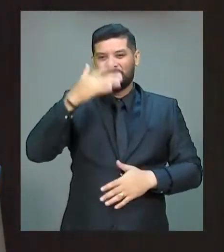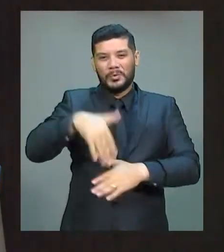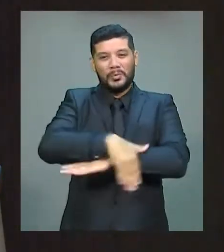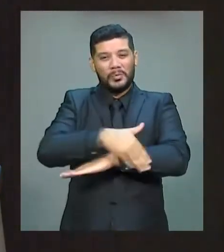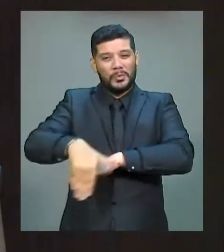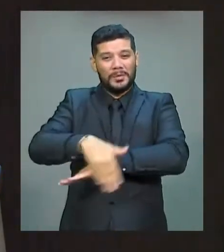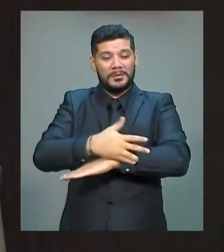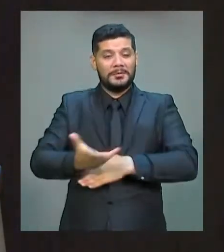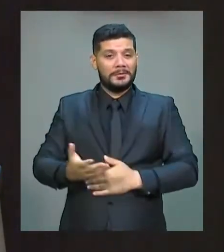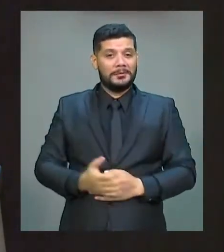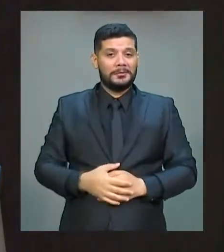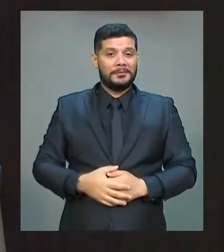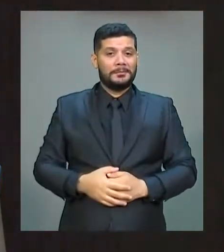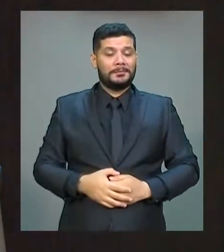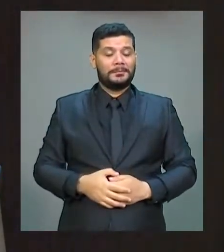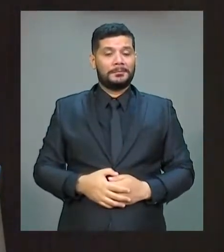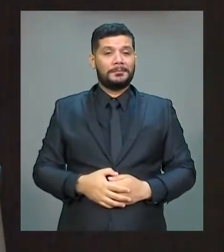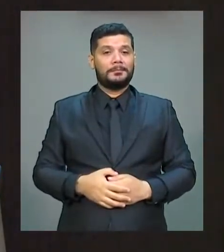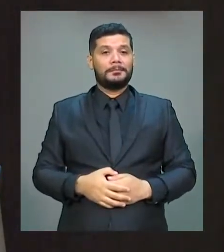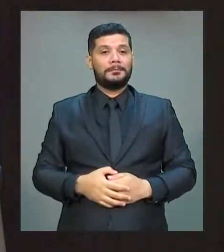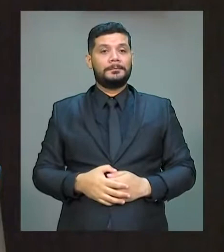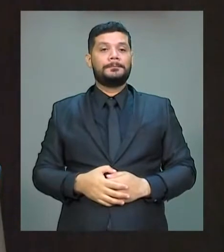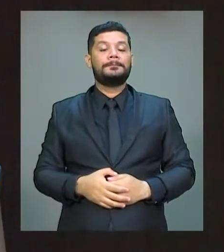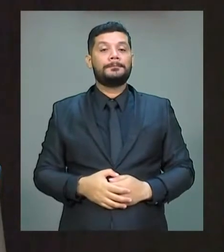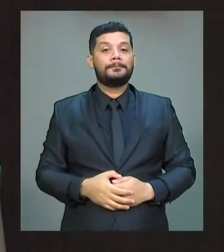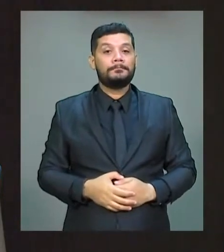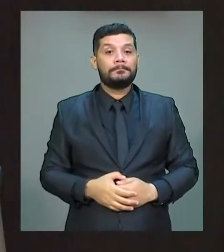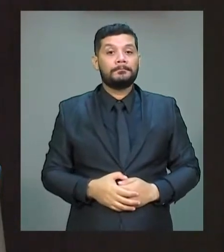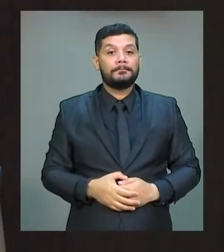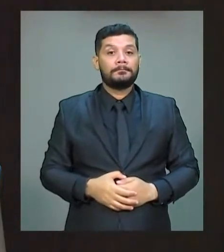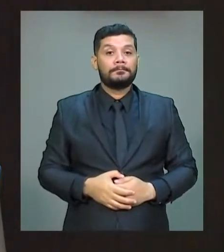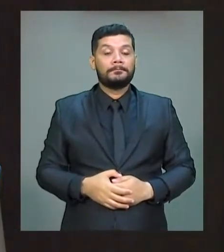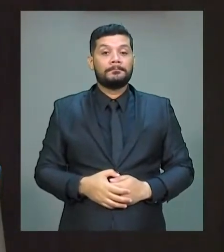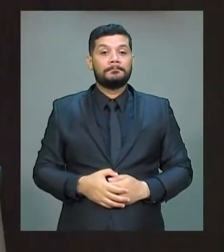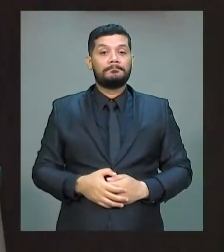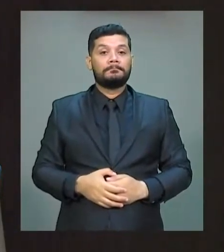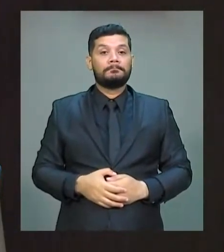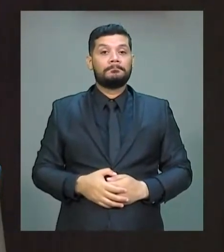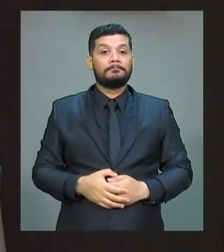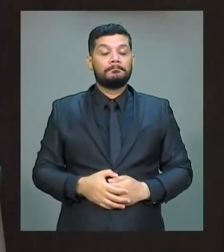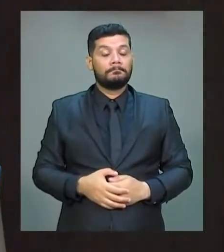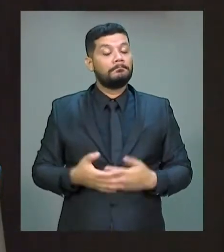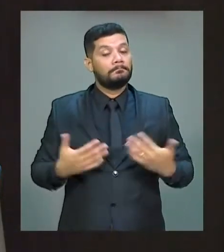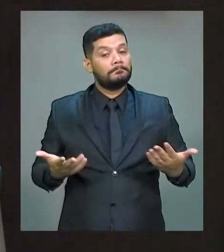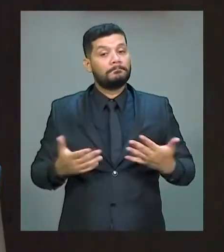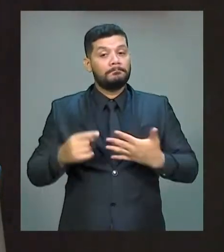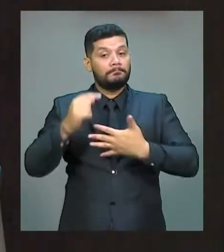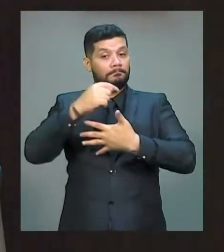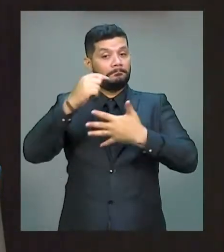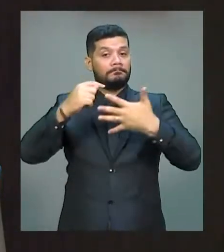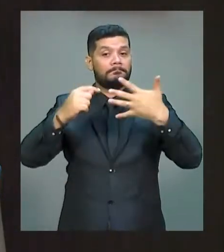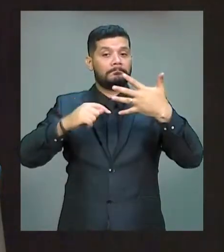queria começar falando sobre esses temas da vida.